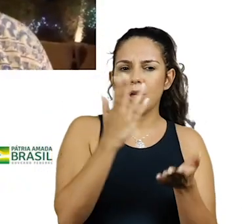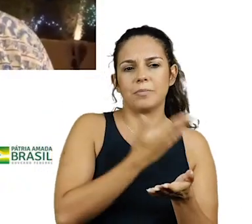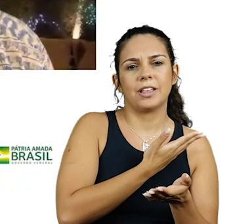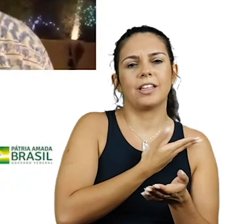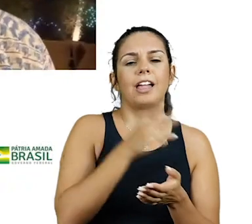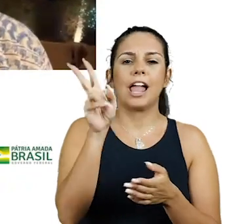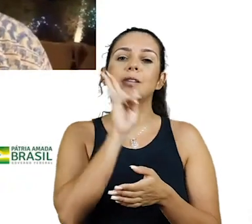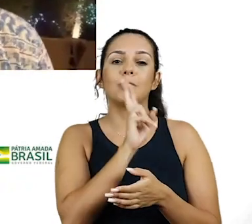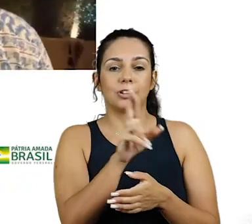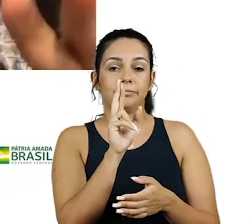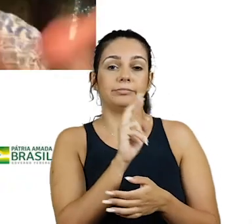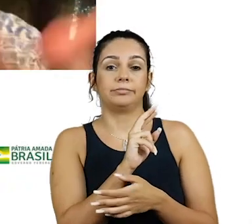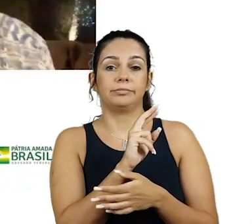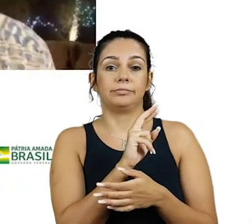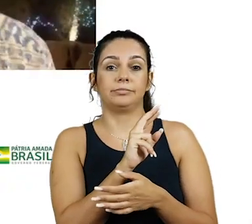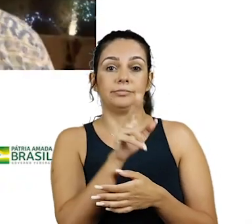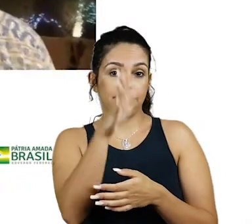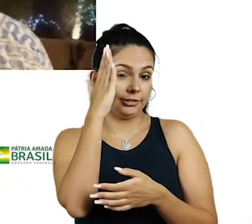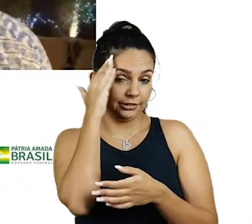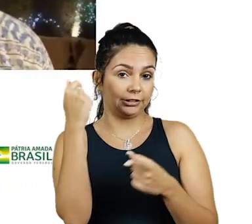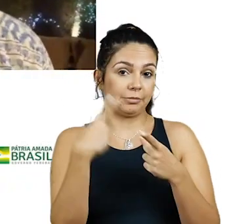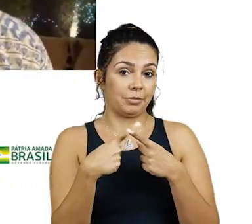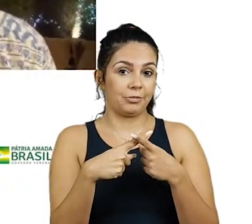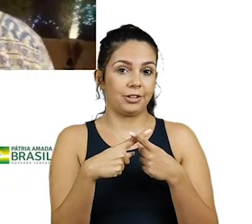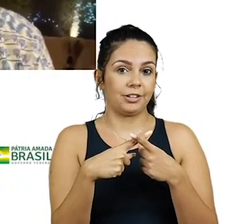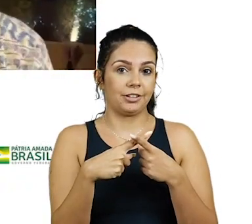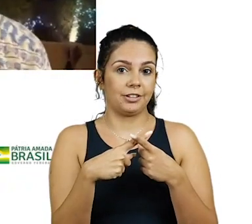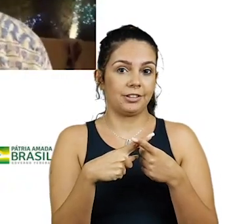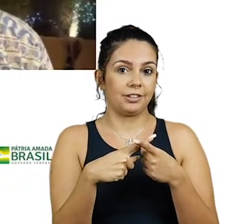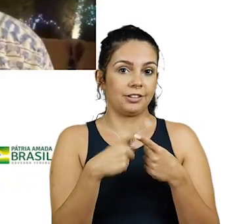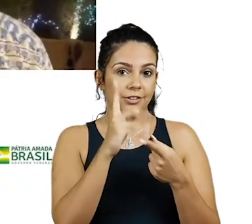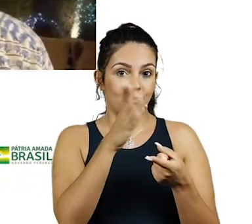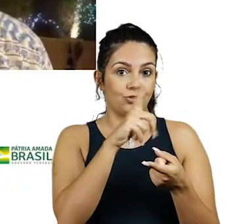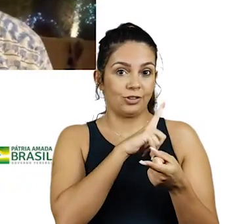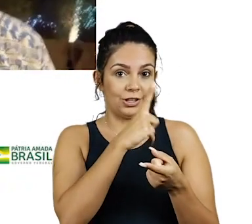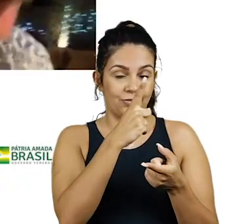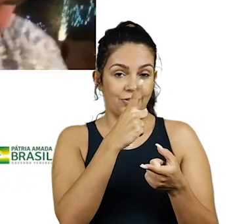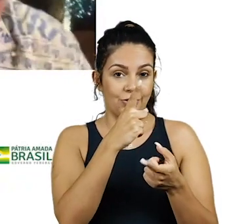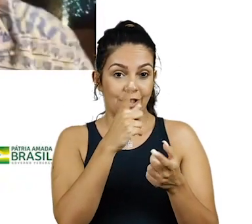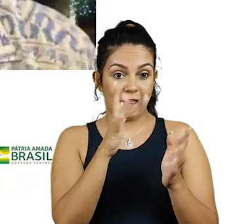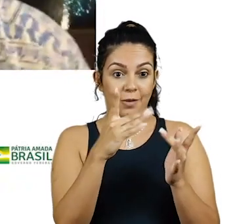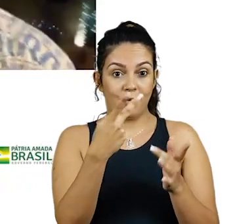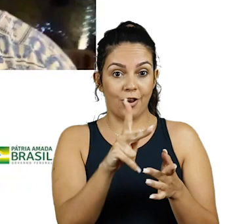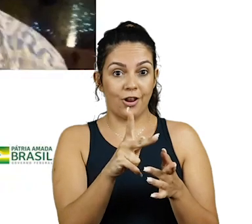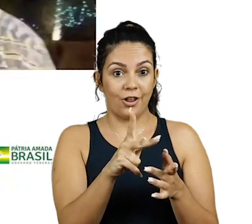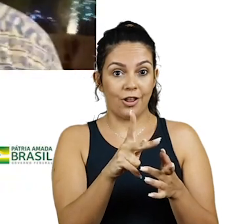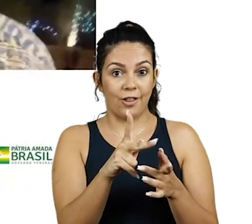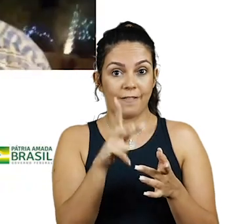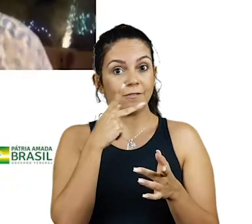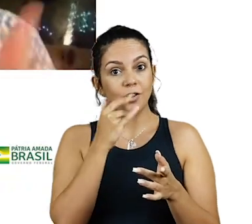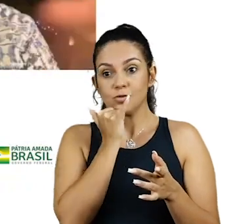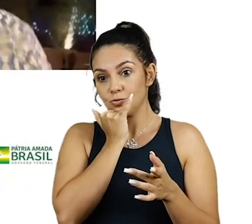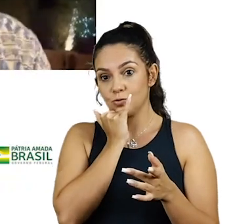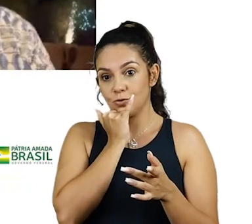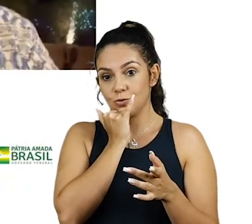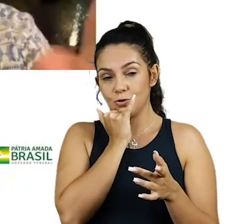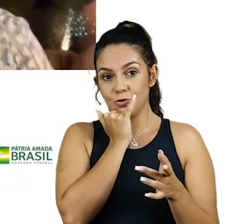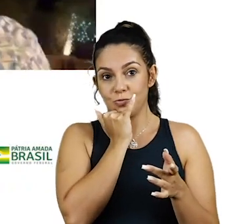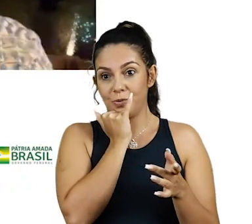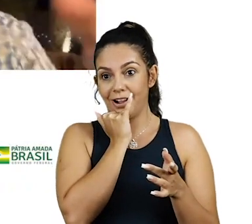fala assim, é? Você deve saber, né? Porque você também já teve ela como parceira. O outro fala assim, oi, desculpa.